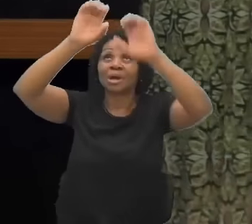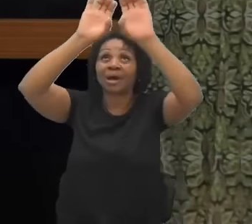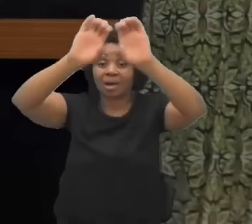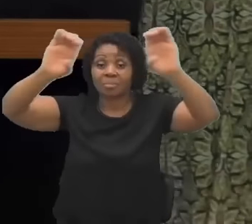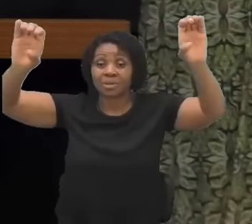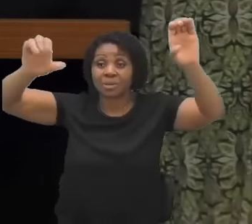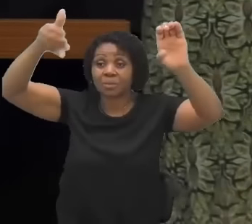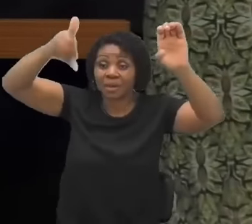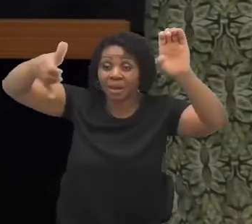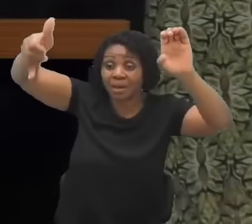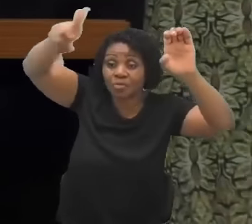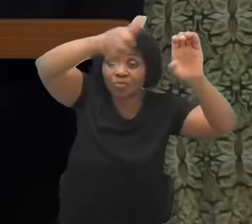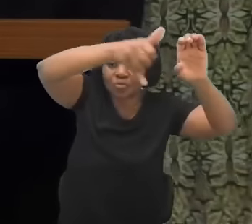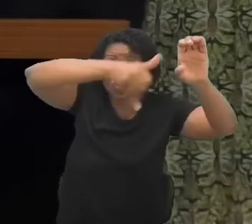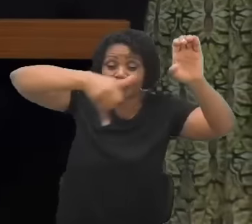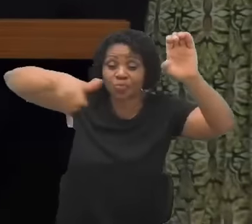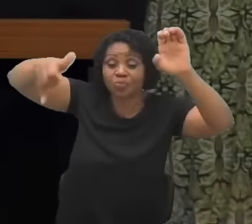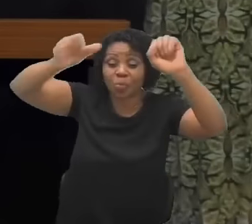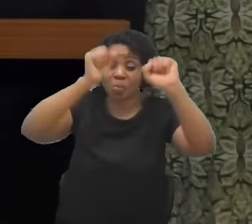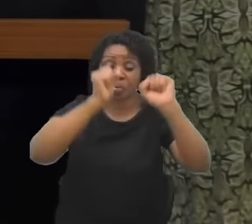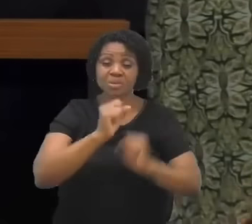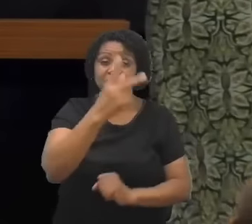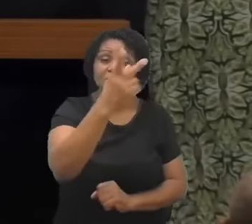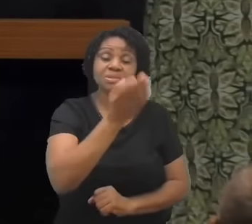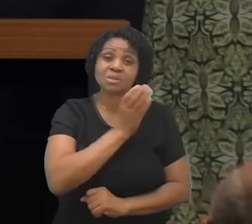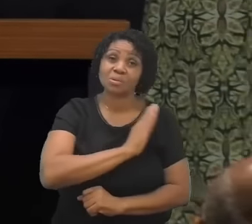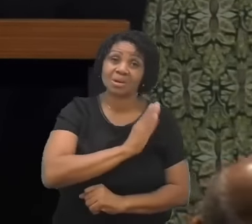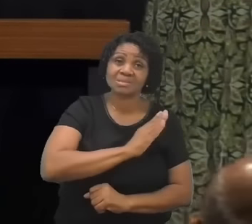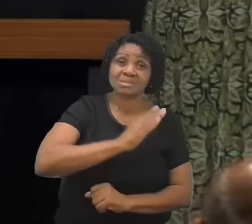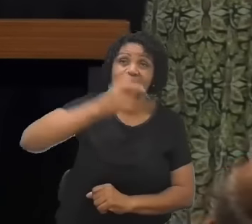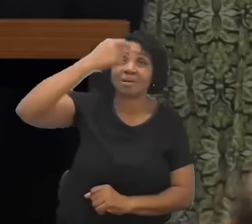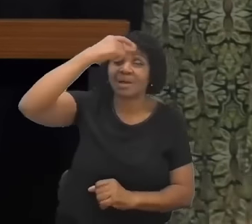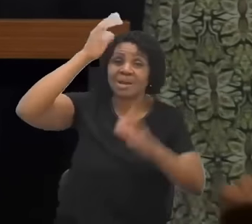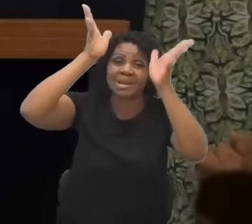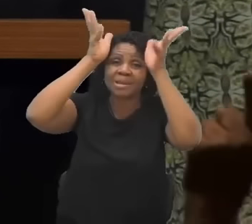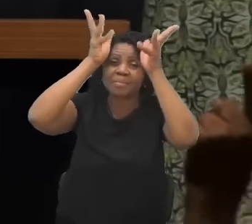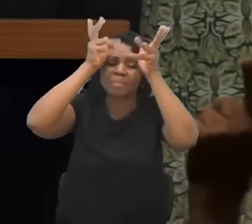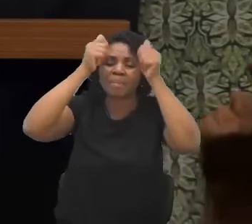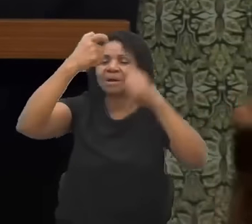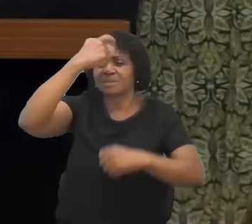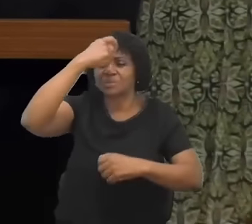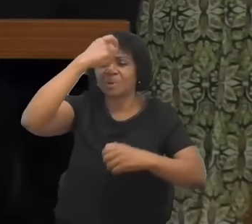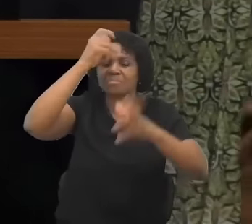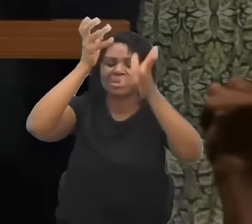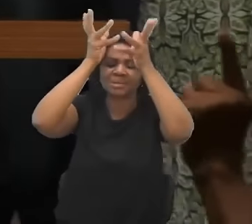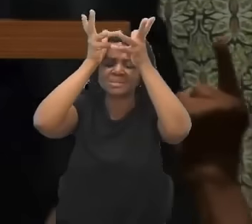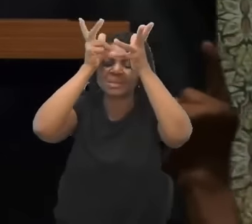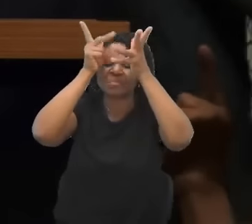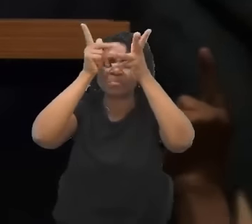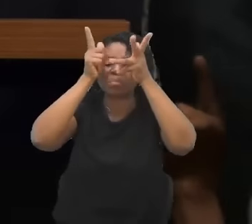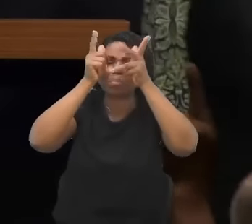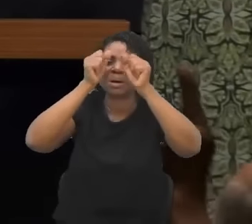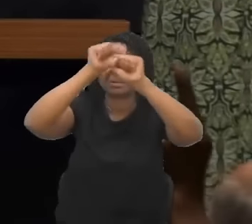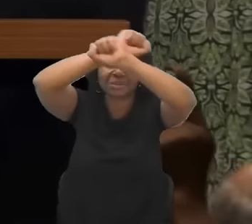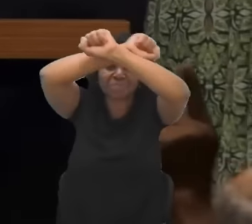derramado sobre o teu coração, sendo derramado sobre a tua mente, quebrando todos os níveis de